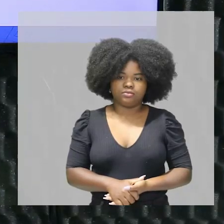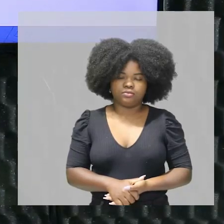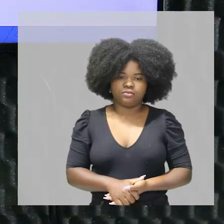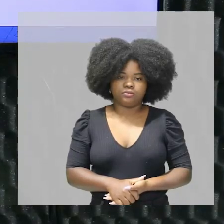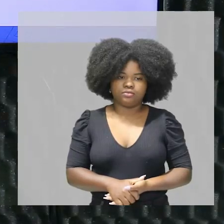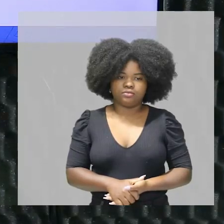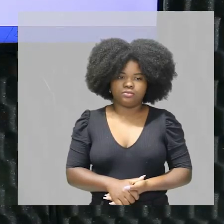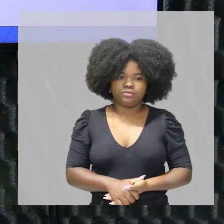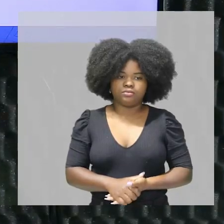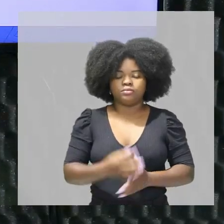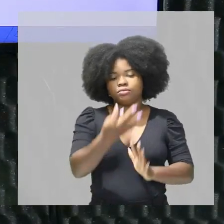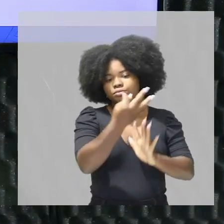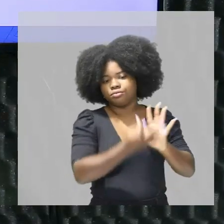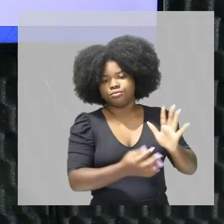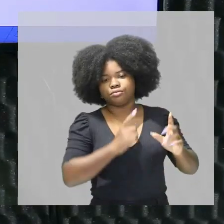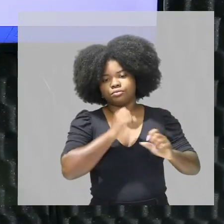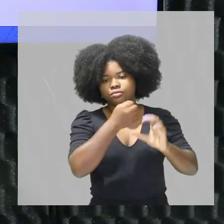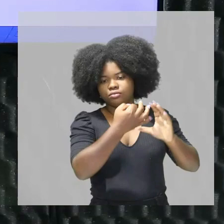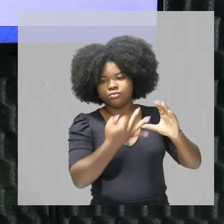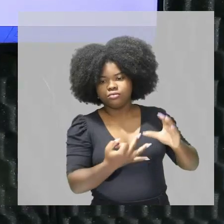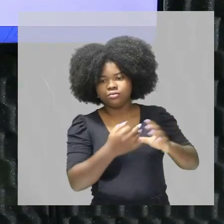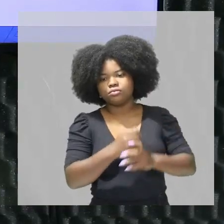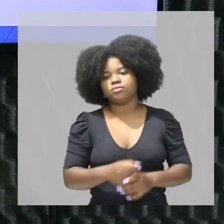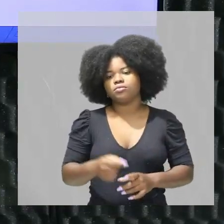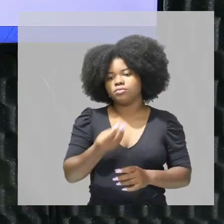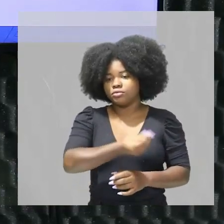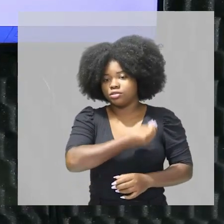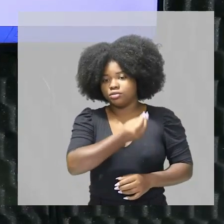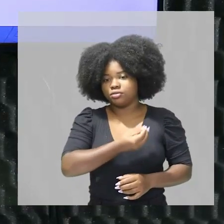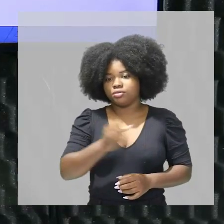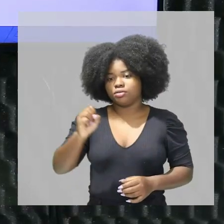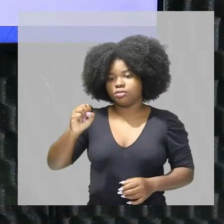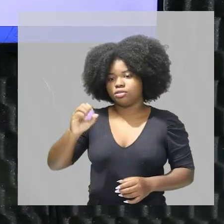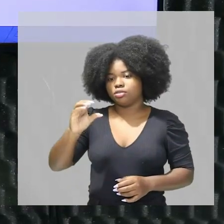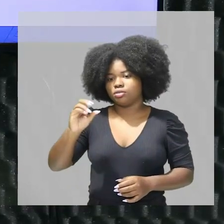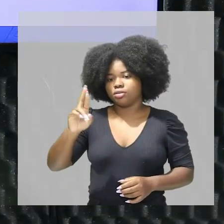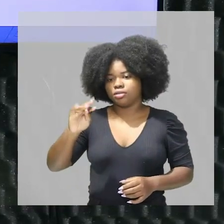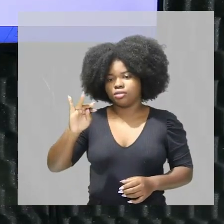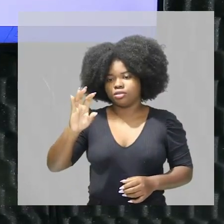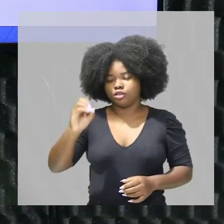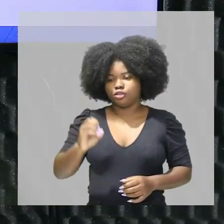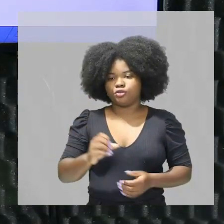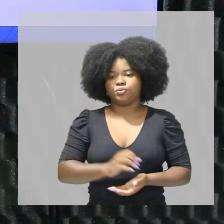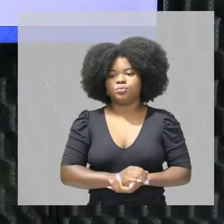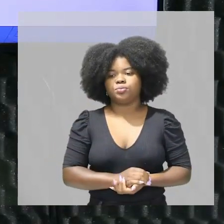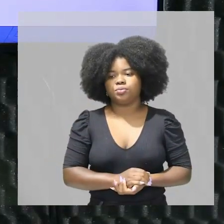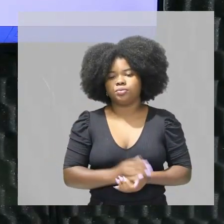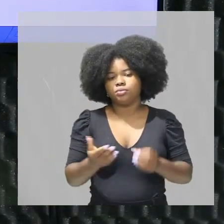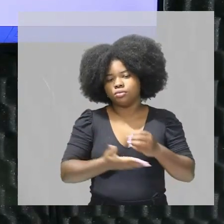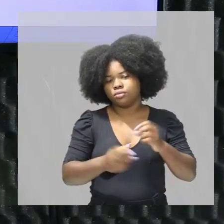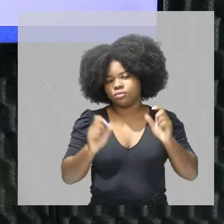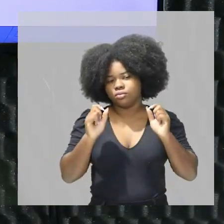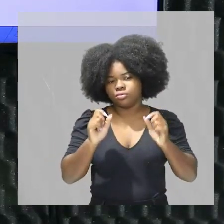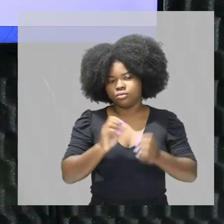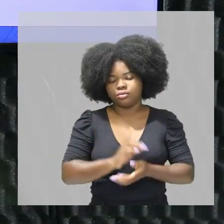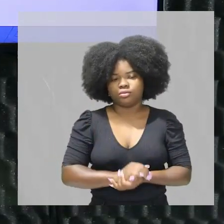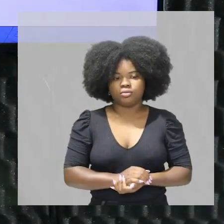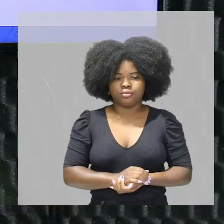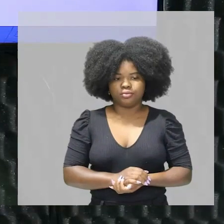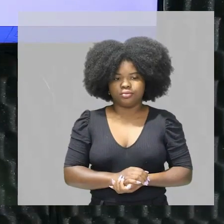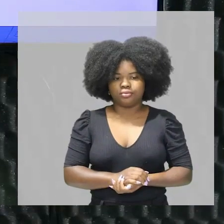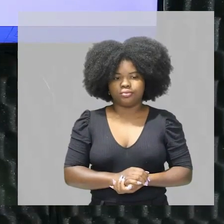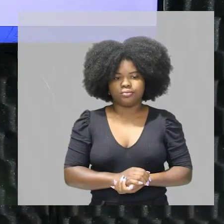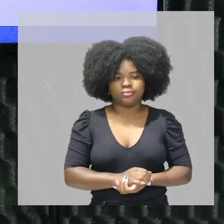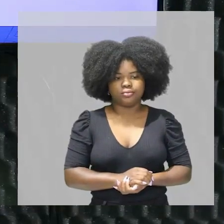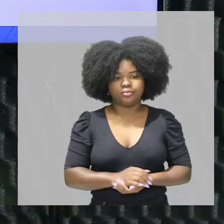o texto evidencia características do modo de vida sócrático se baseava em que necessariamente vamos